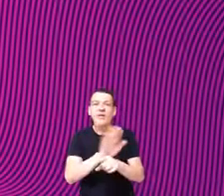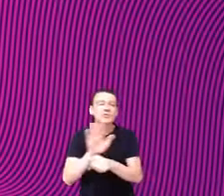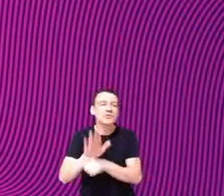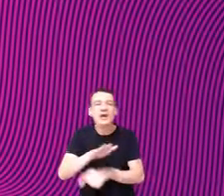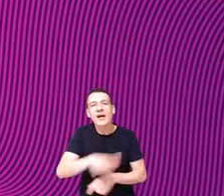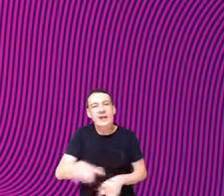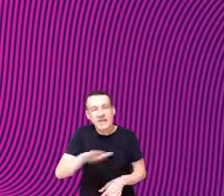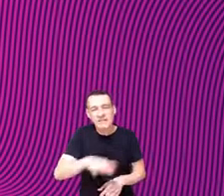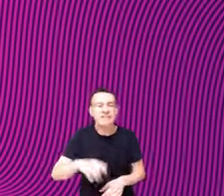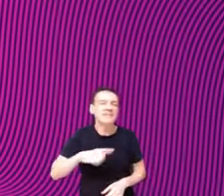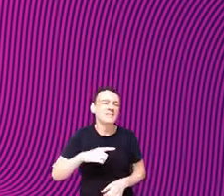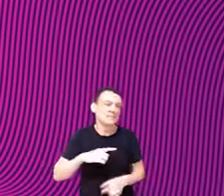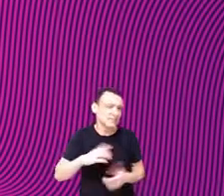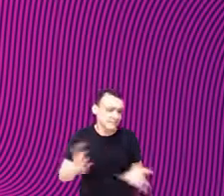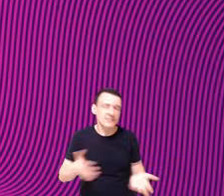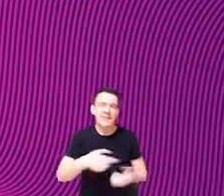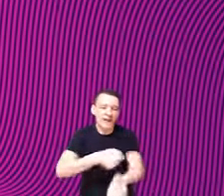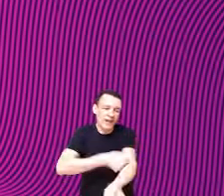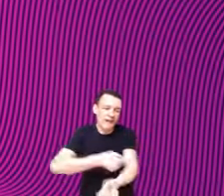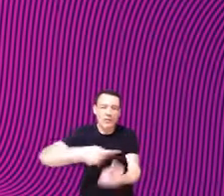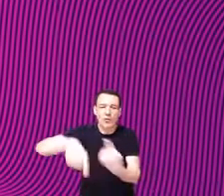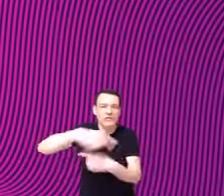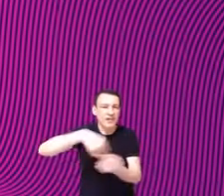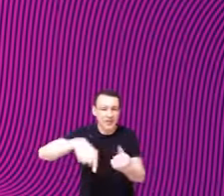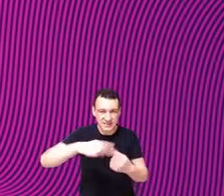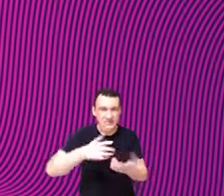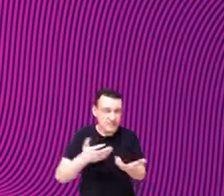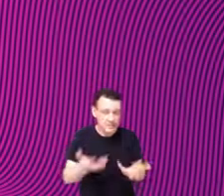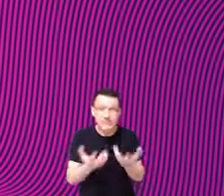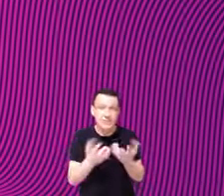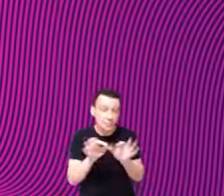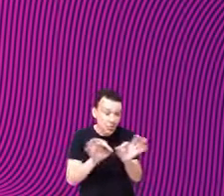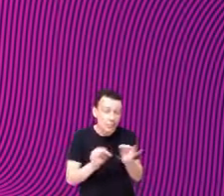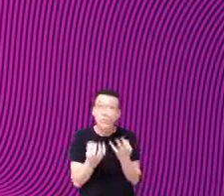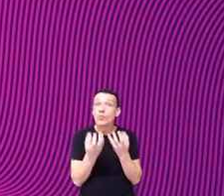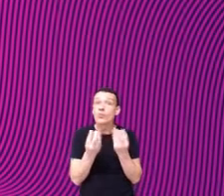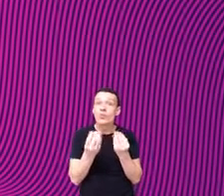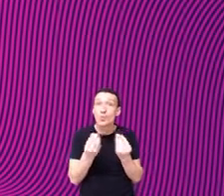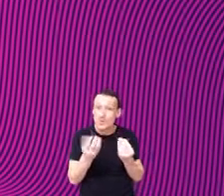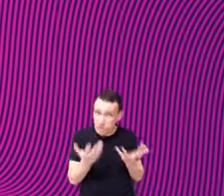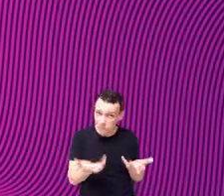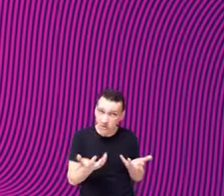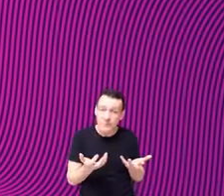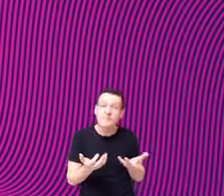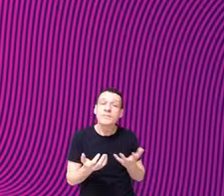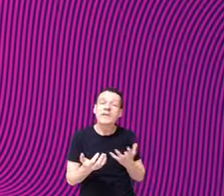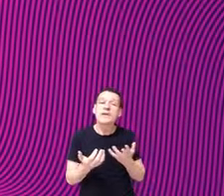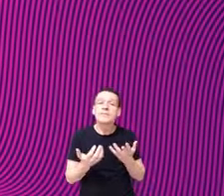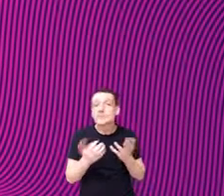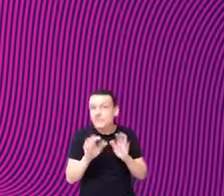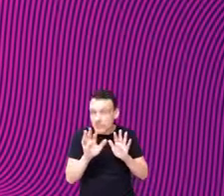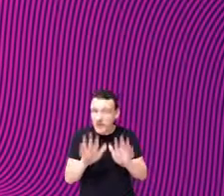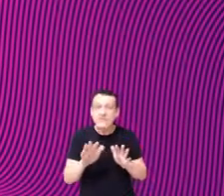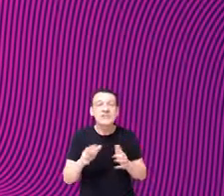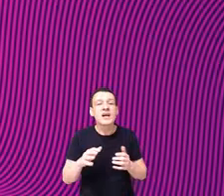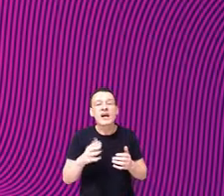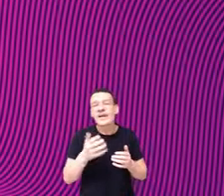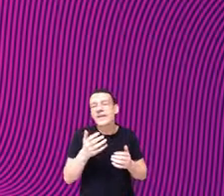de que esse cuidado integrado ele está desbalanceado, né, ou seja, você não consegue manter criança em diálise